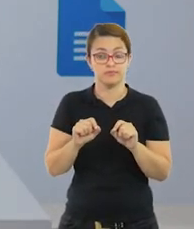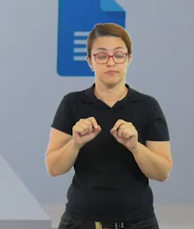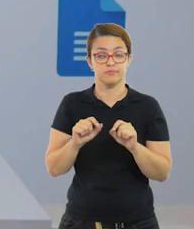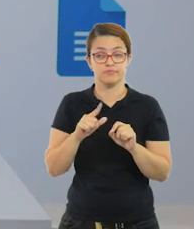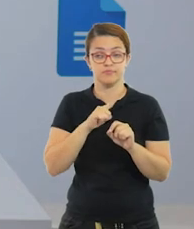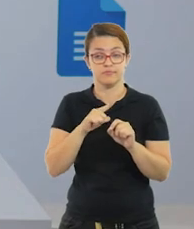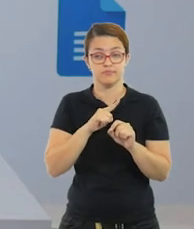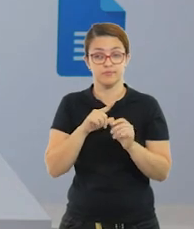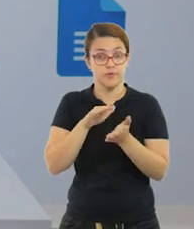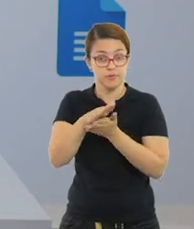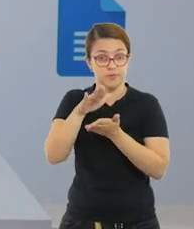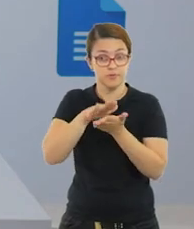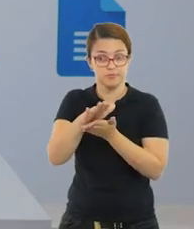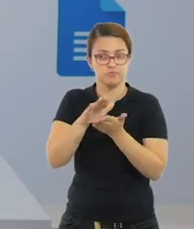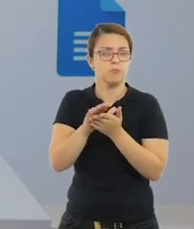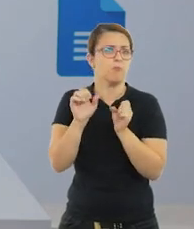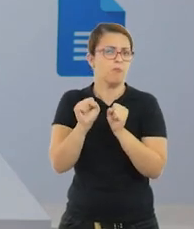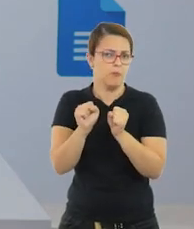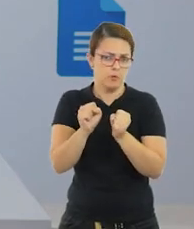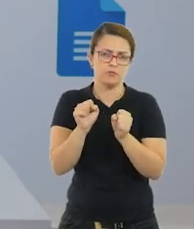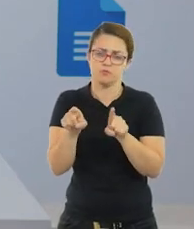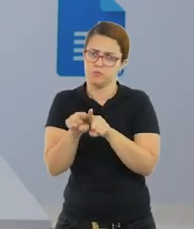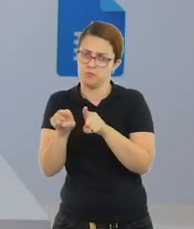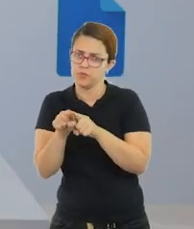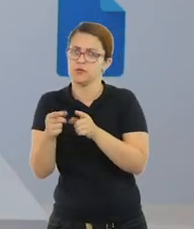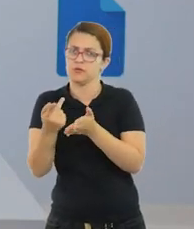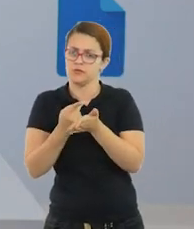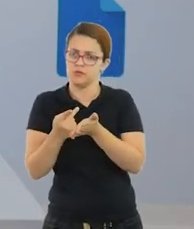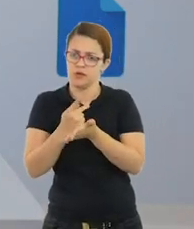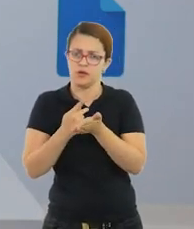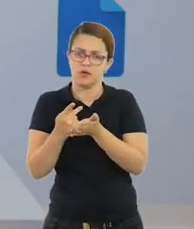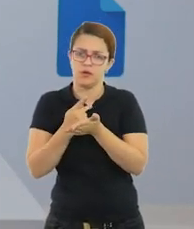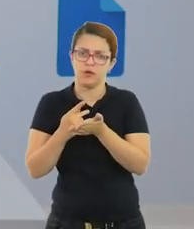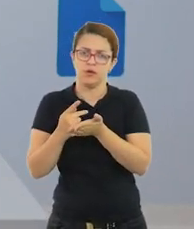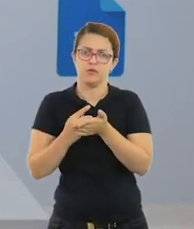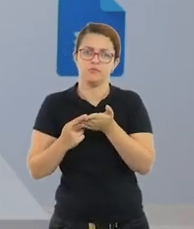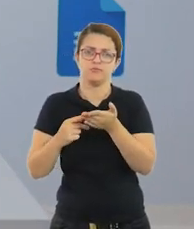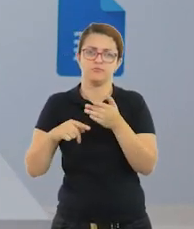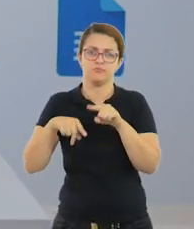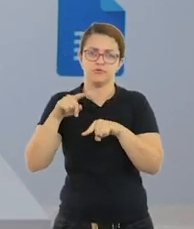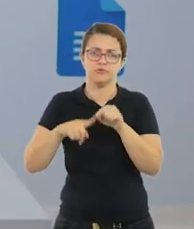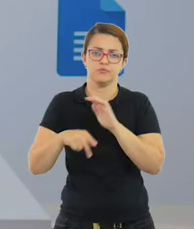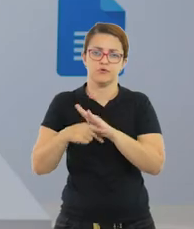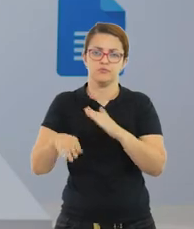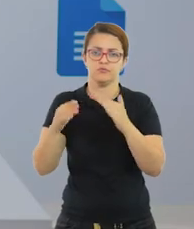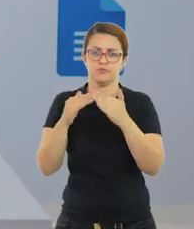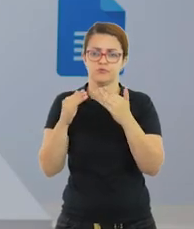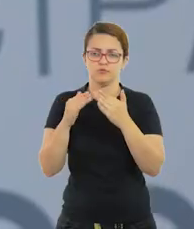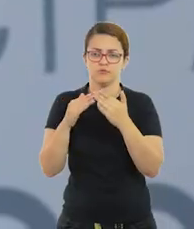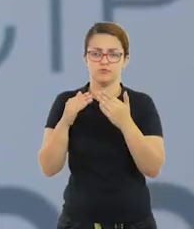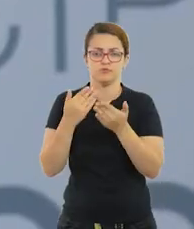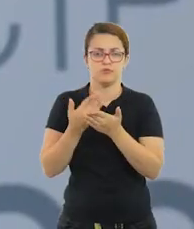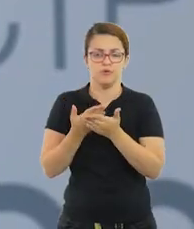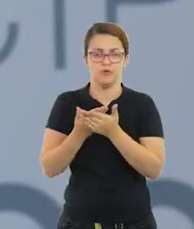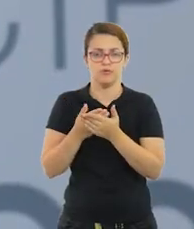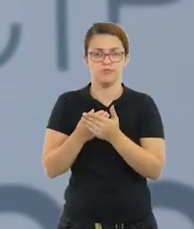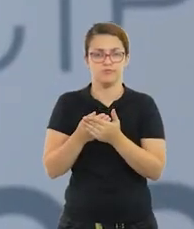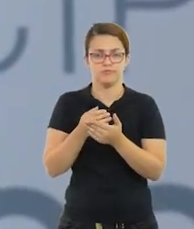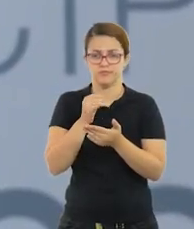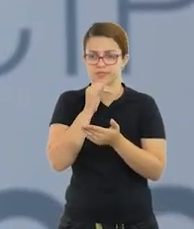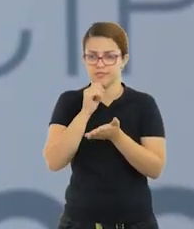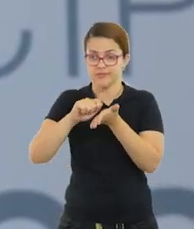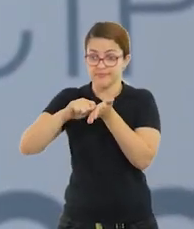Em uma parte, eu imprimi, mas vocês também podem desenhar, os objetos da escola. Por exemplo, desenhei uma borracha, que é